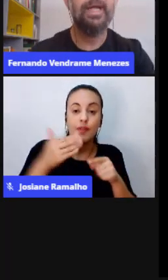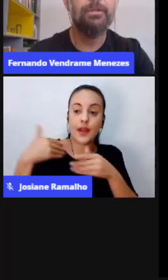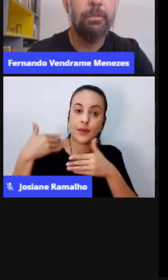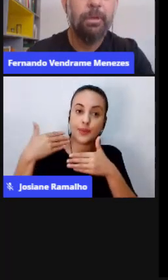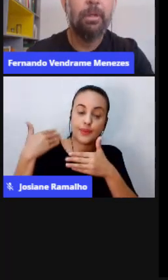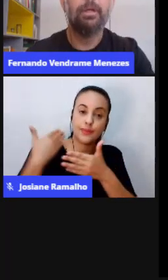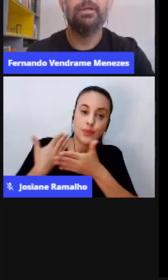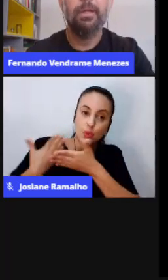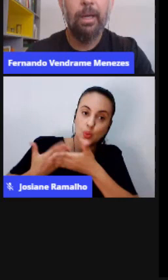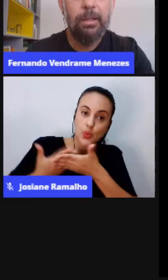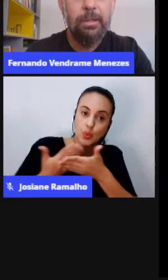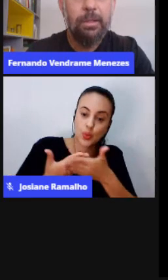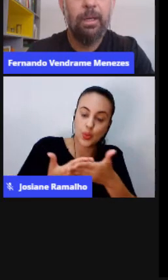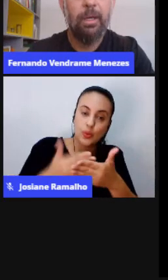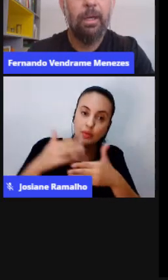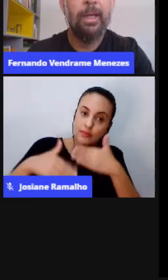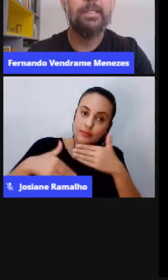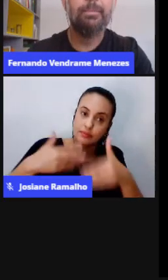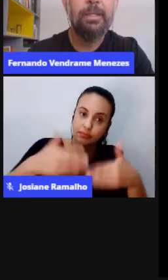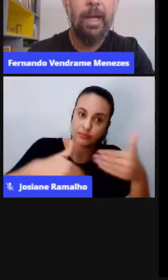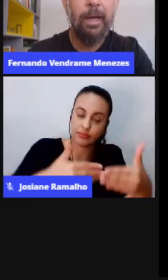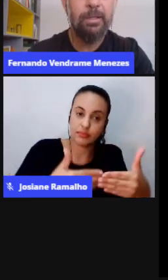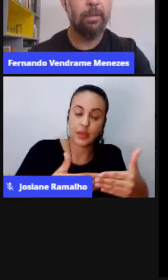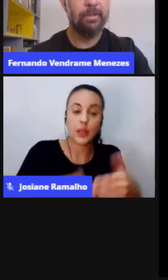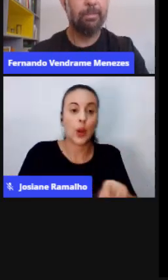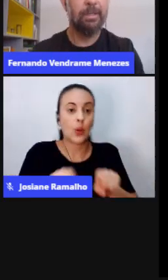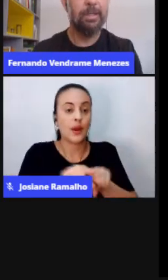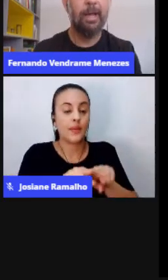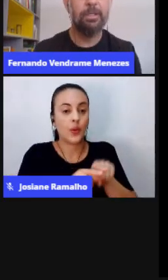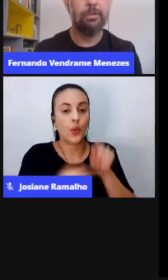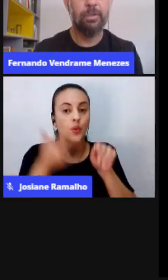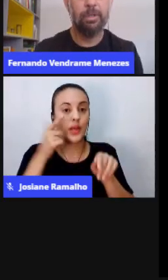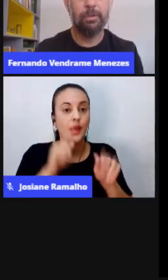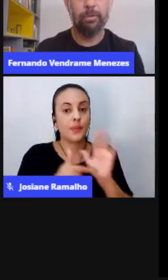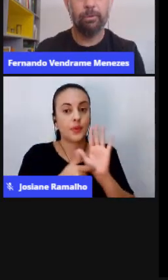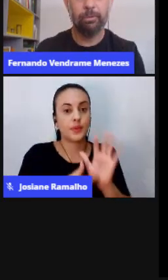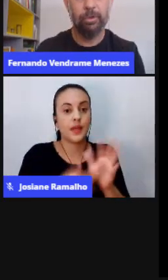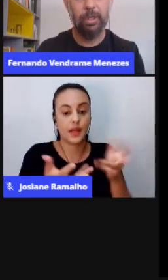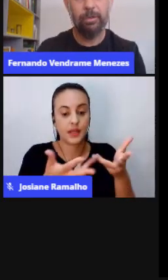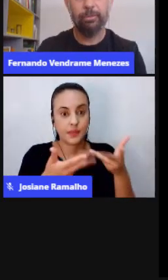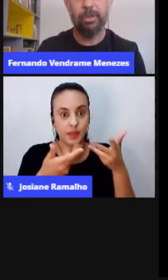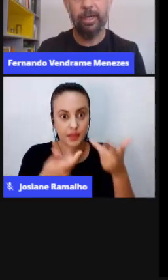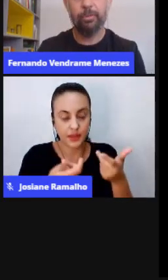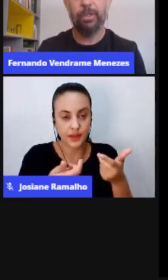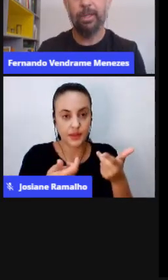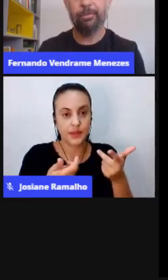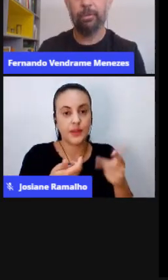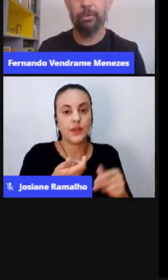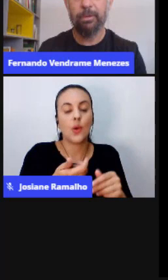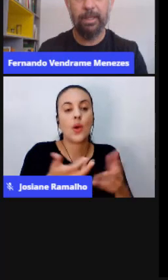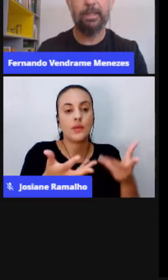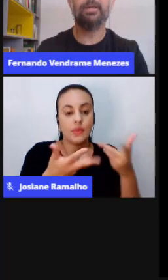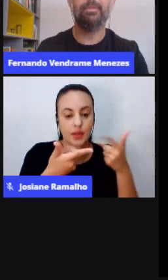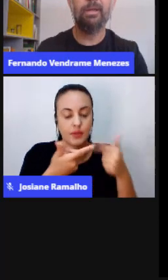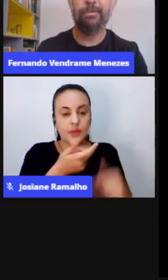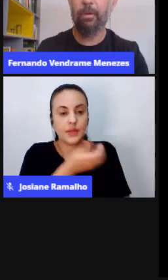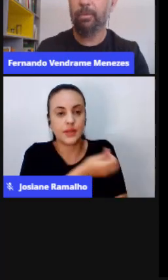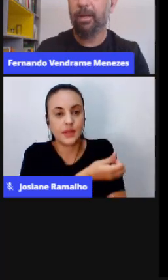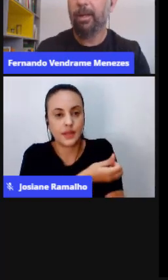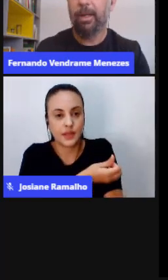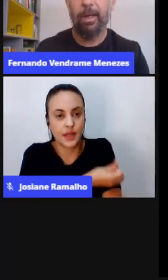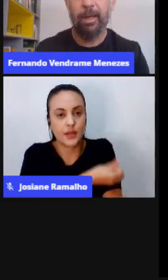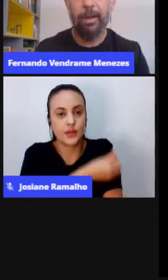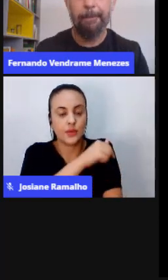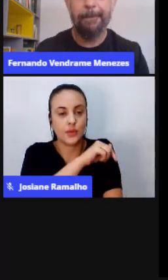é expresso nas habilidades. Então, as habilidades do 6º, 7º, 8º e 9º ano, elas também